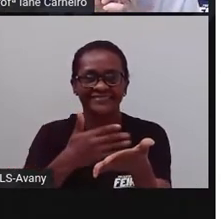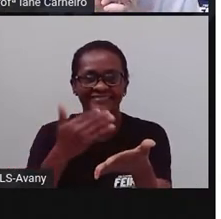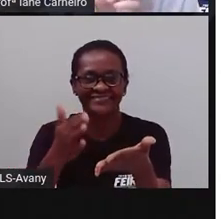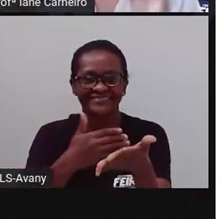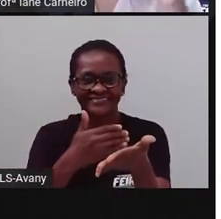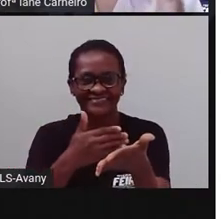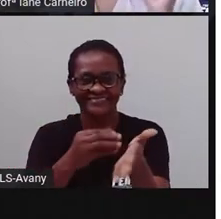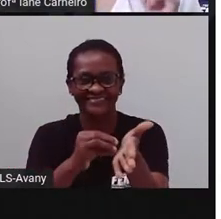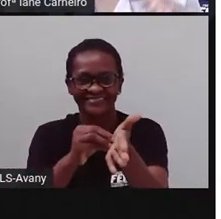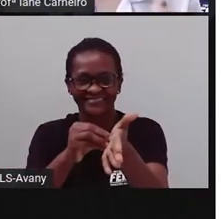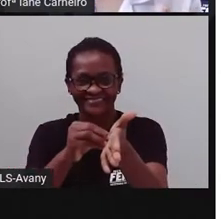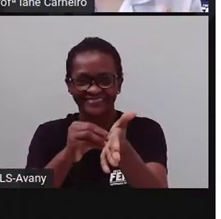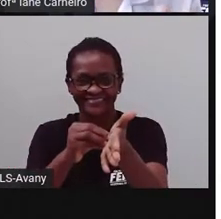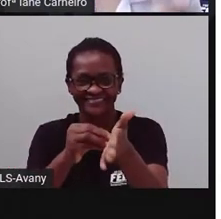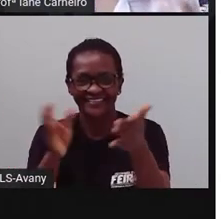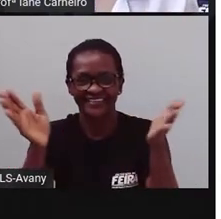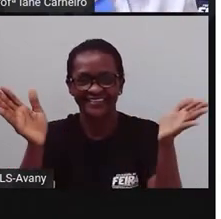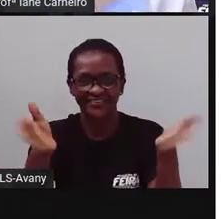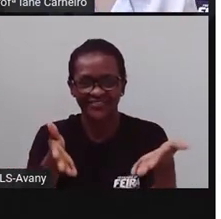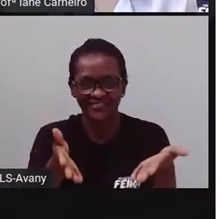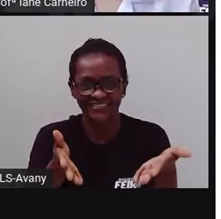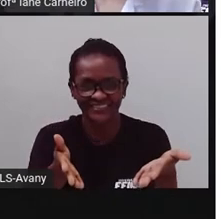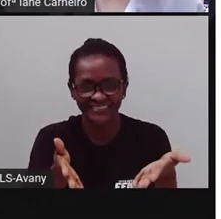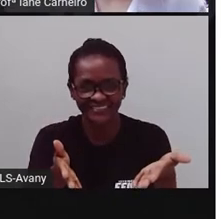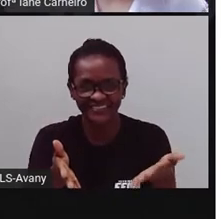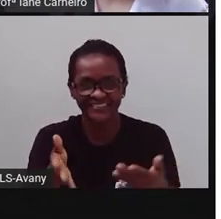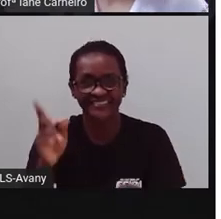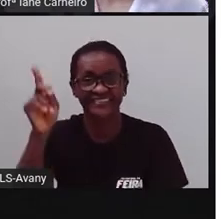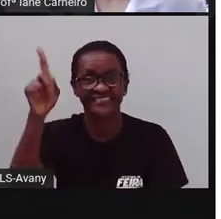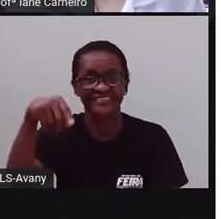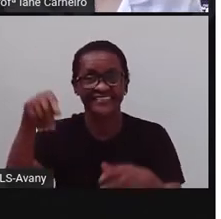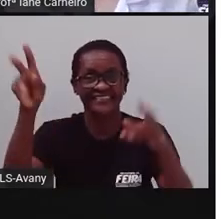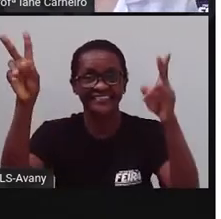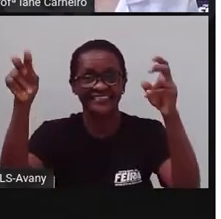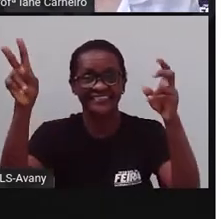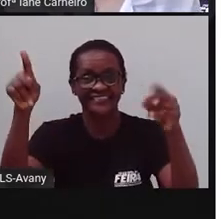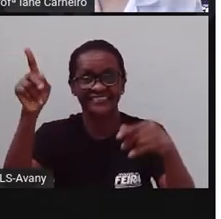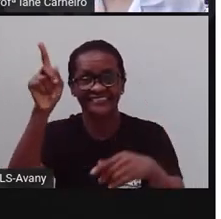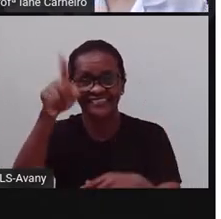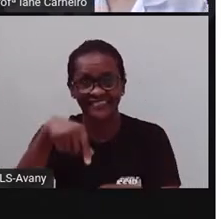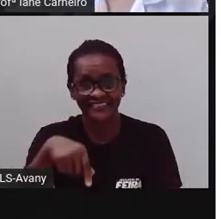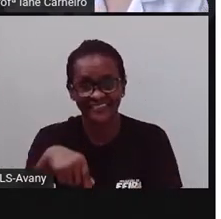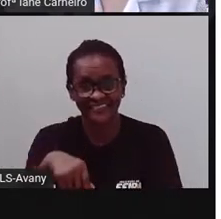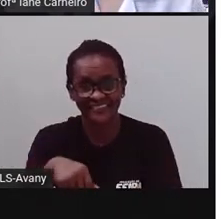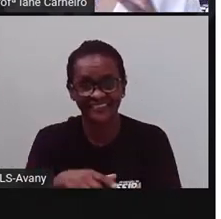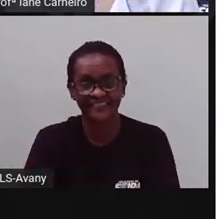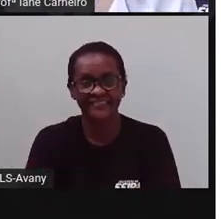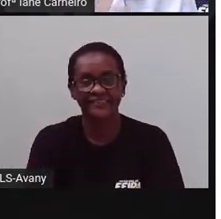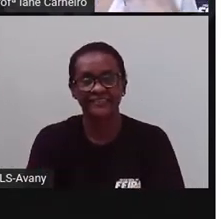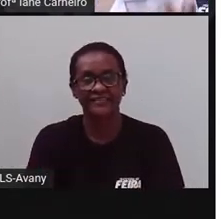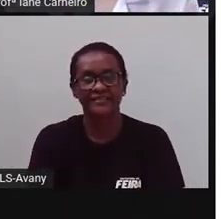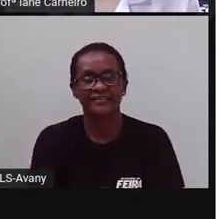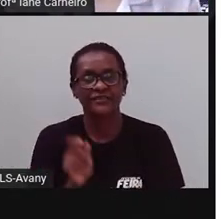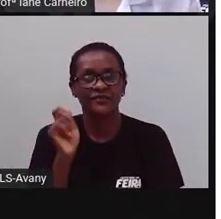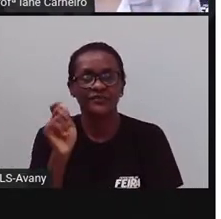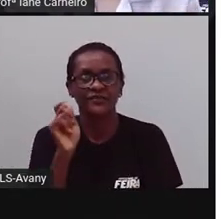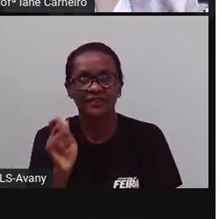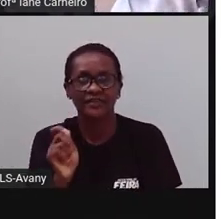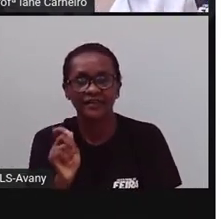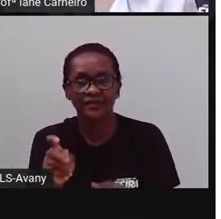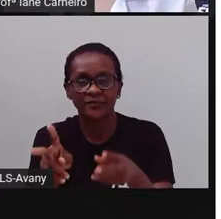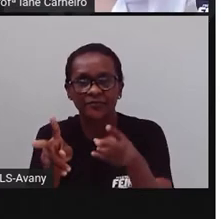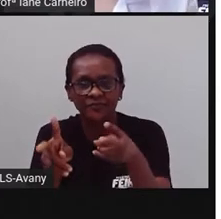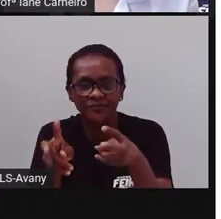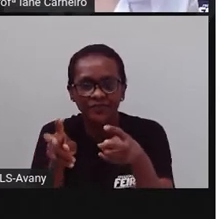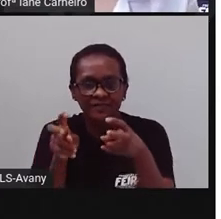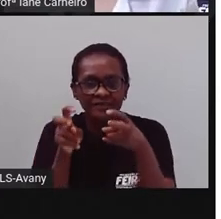pró é hoje o que será que é hoje que será Olha só Será que a gente consegue perceber